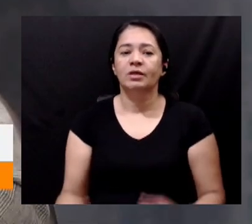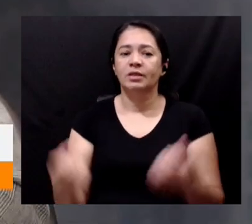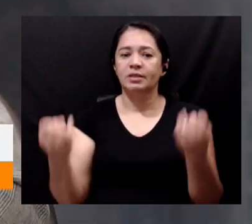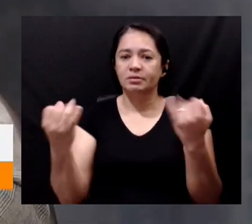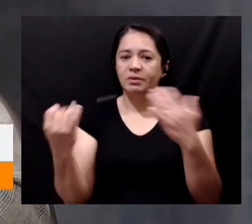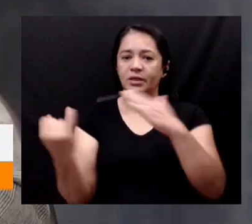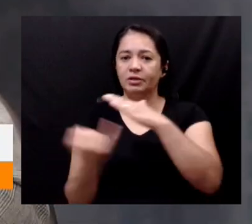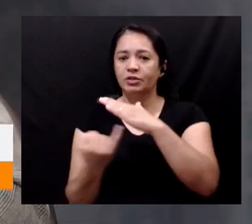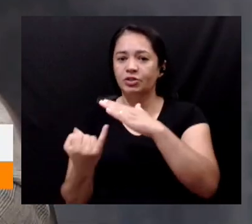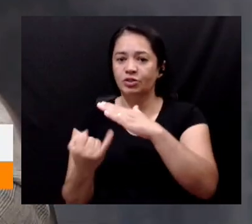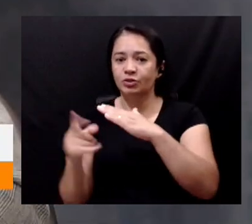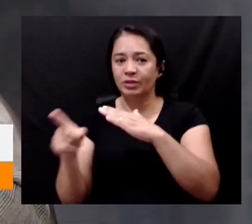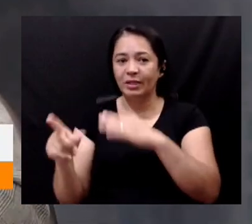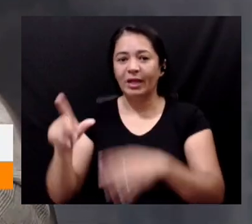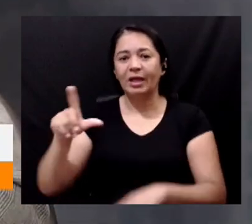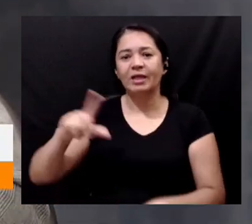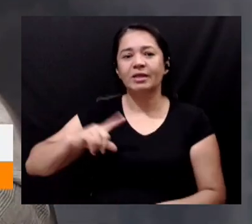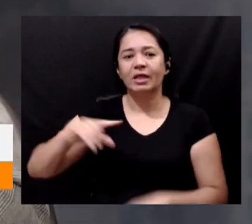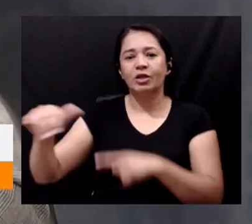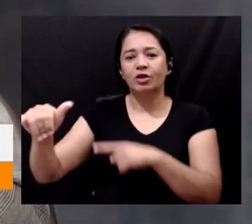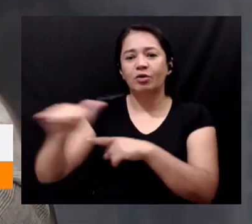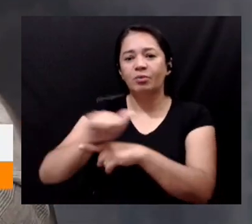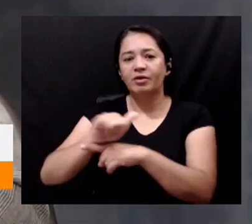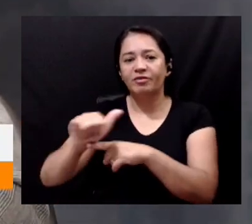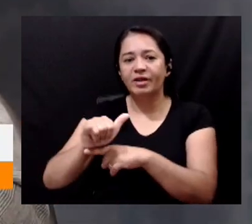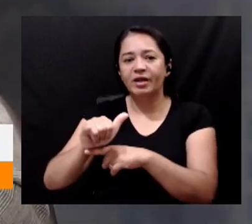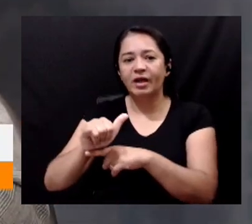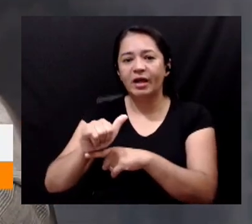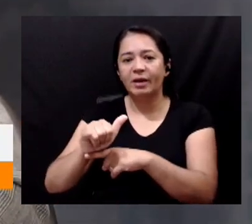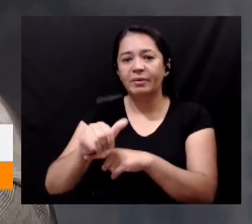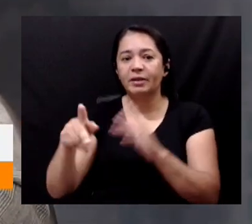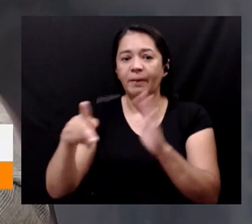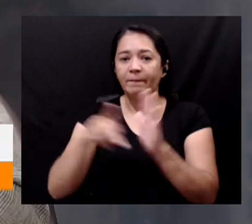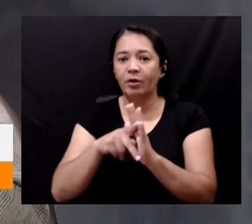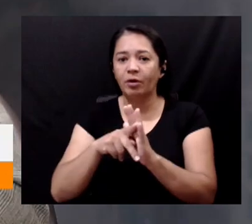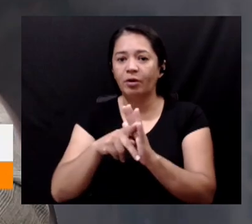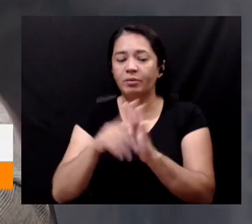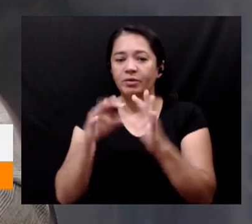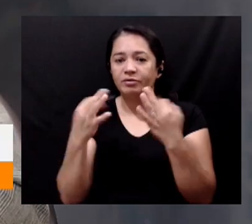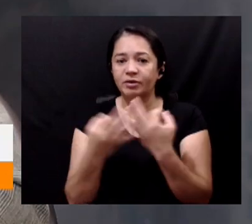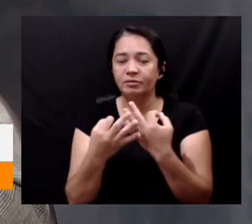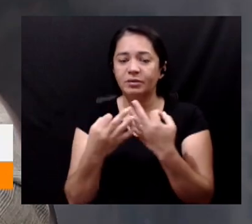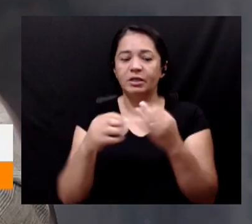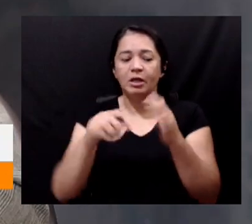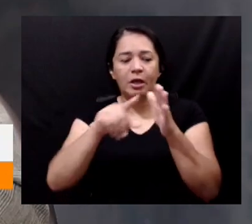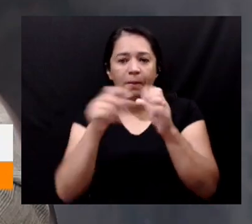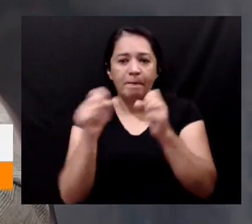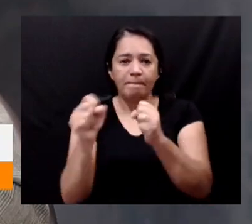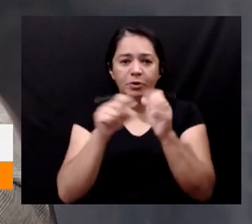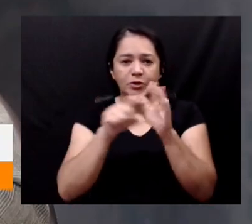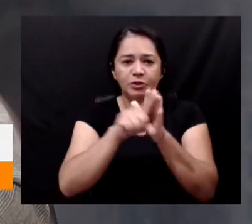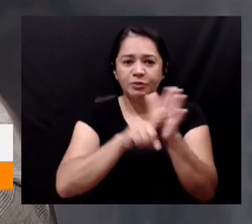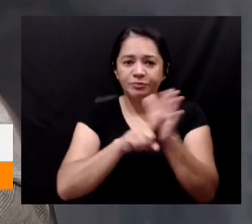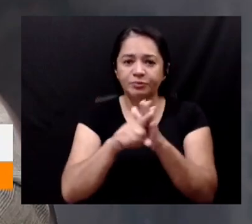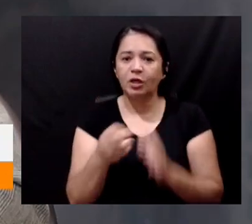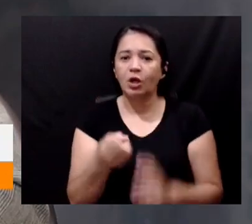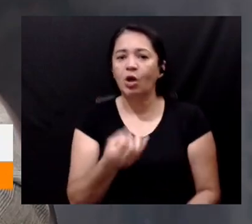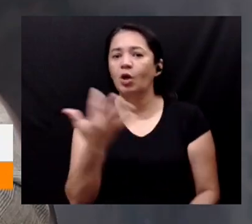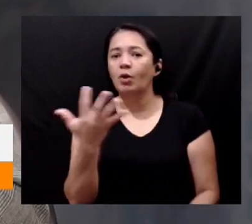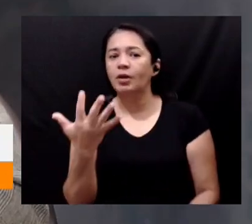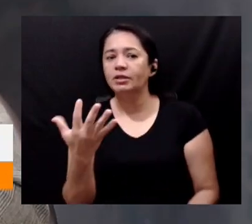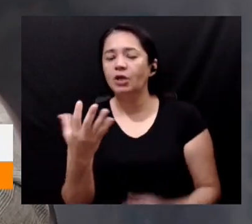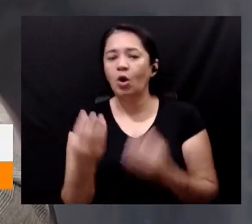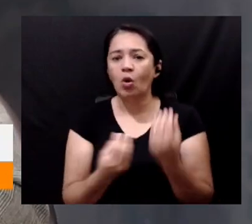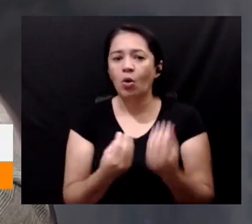tem, para os pais estarem investigando, até aquela pergunta que você falou para mim de, quais são os sinais. Então tem